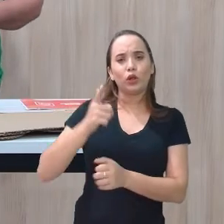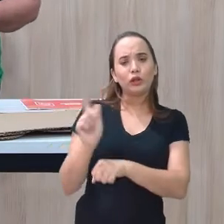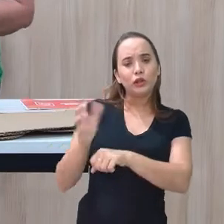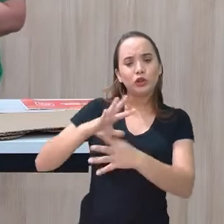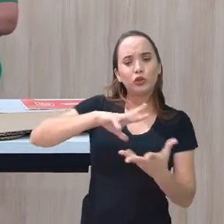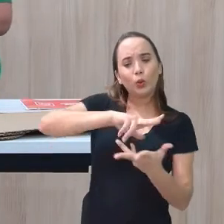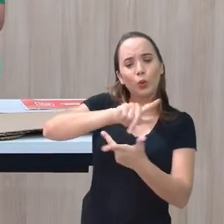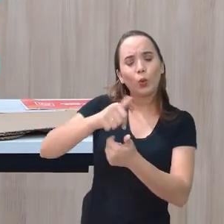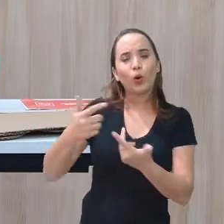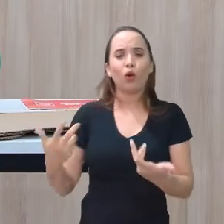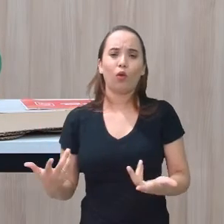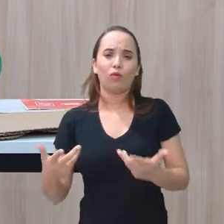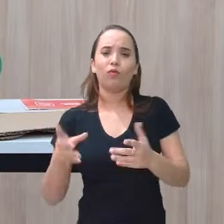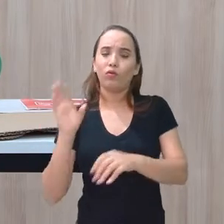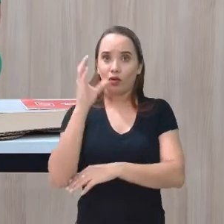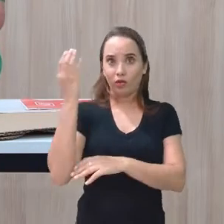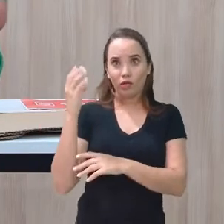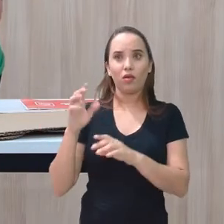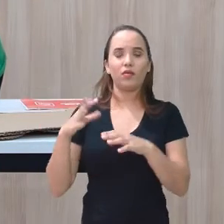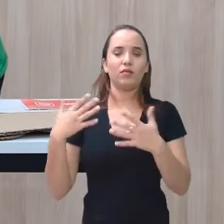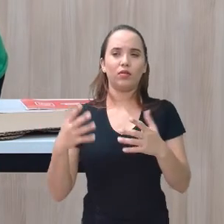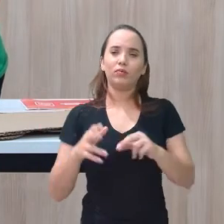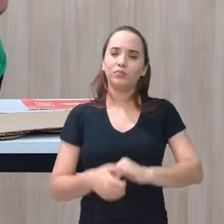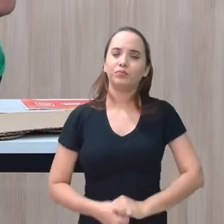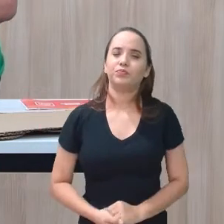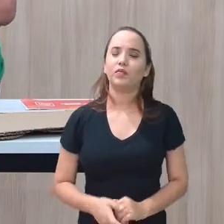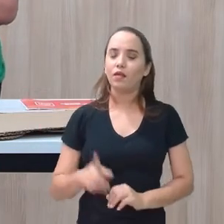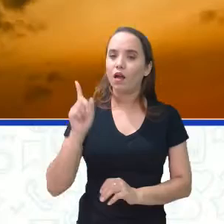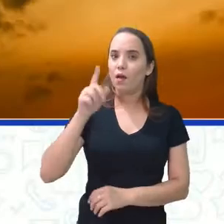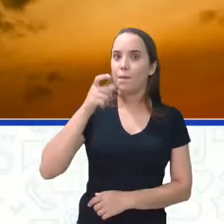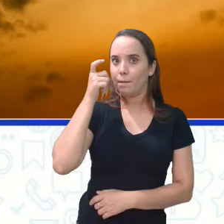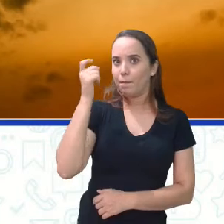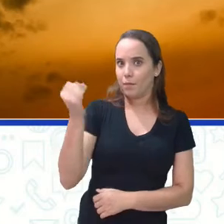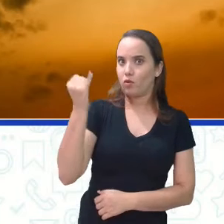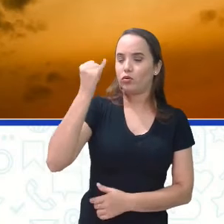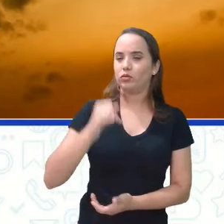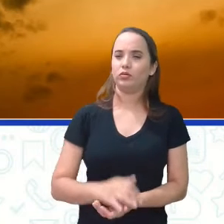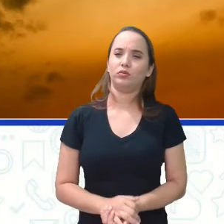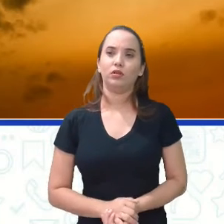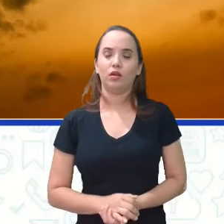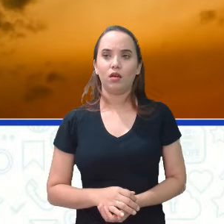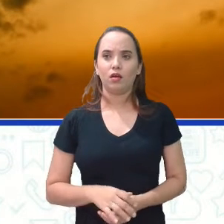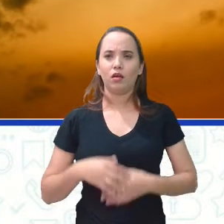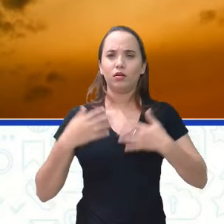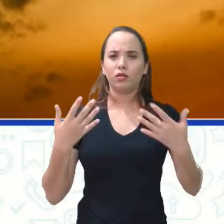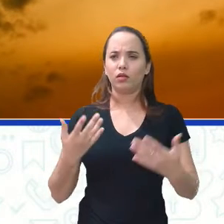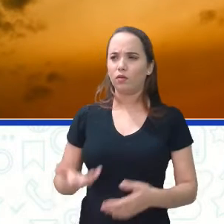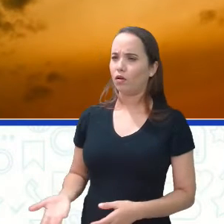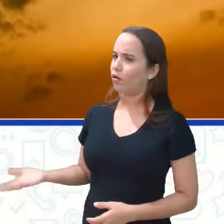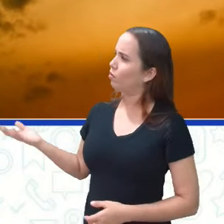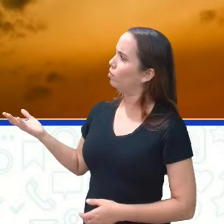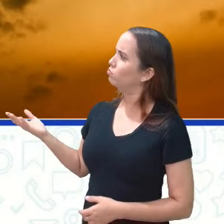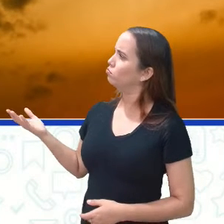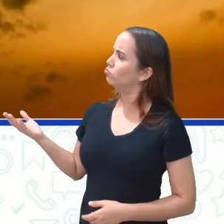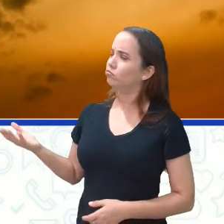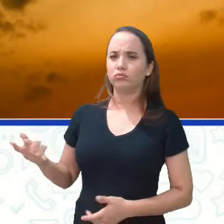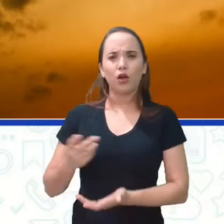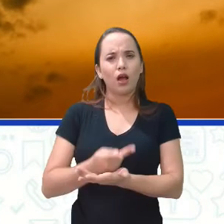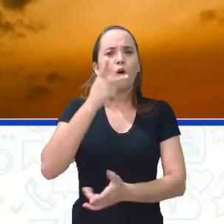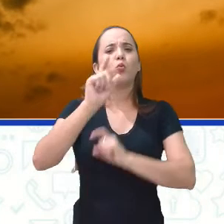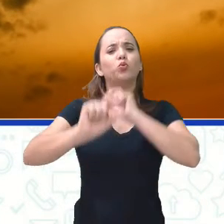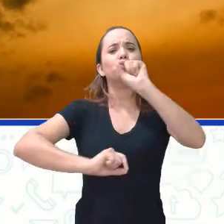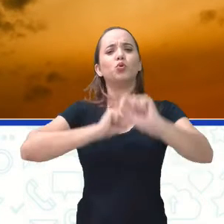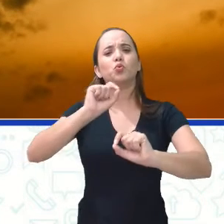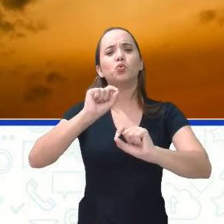chamando a atenção de vocês e quero que vocês observem o que está acontecendo com o Sol. O que será que está acontecendo com o